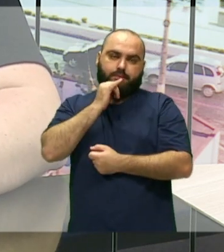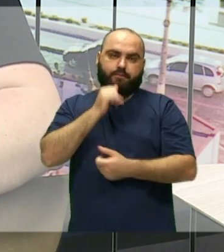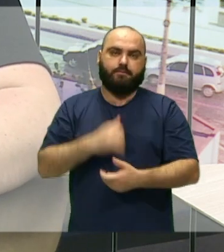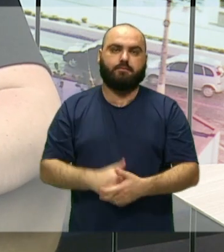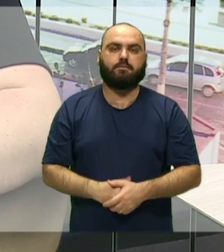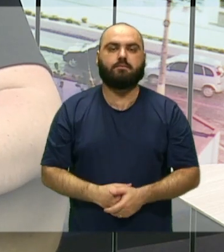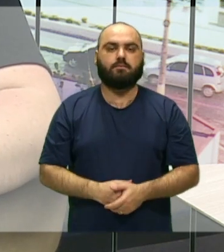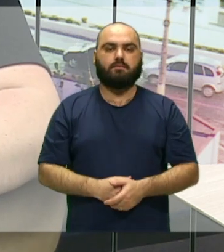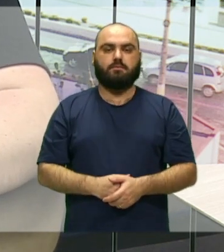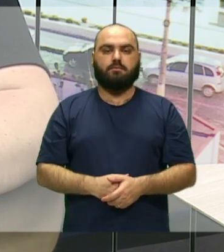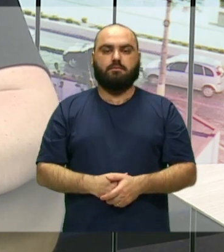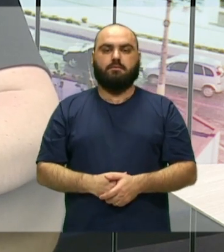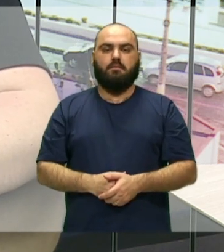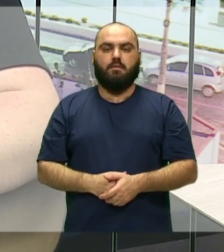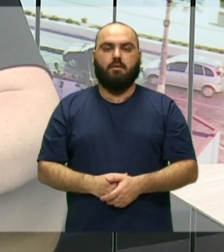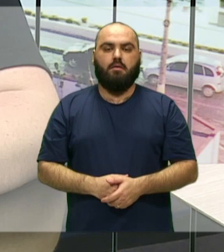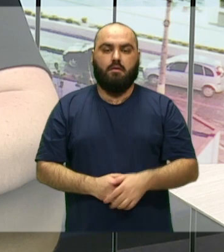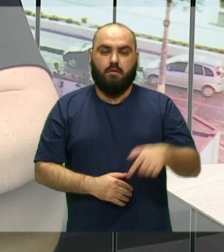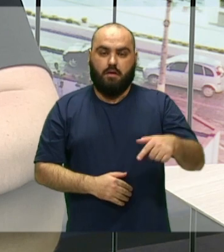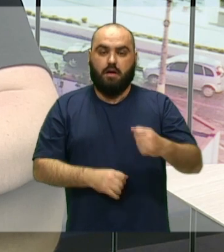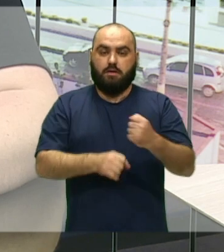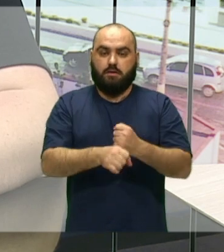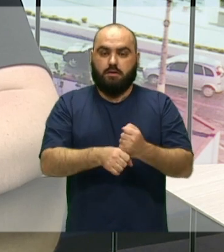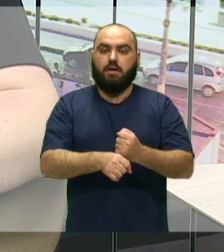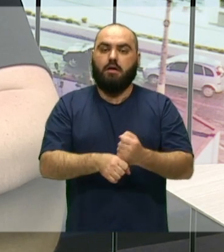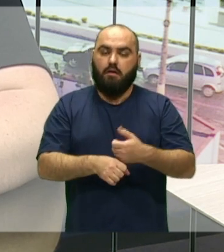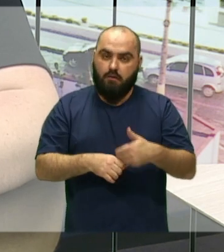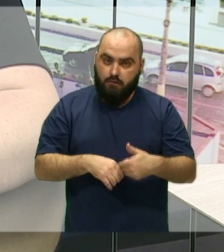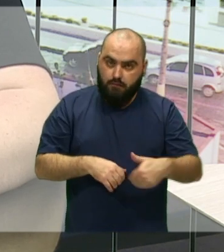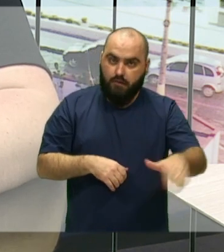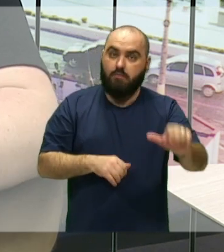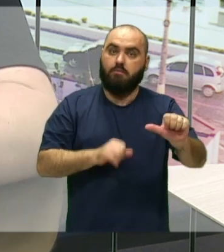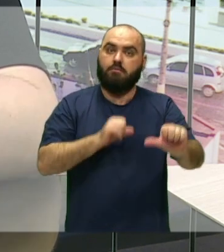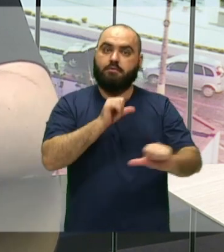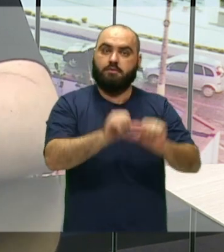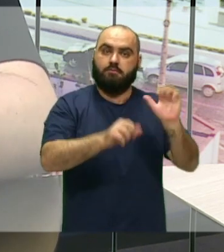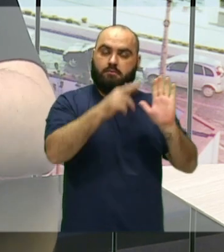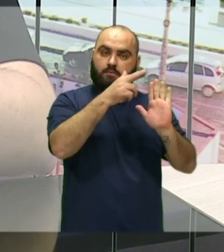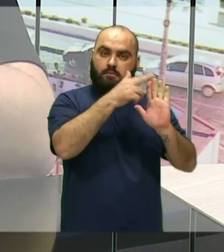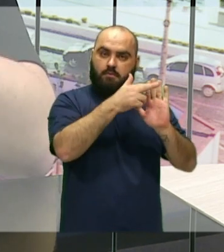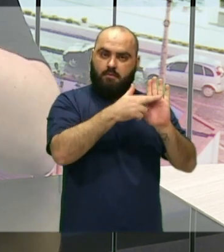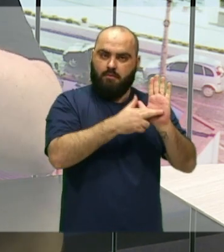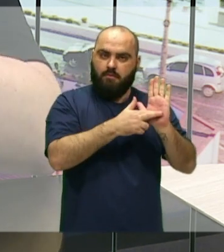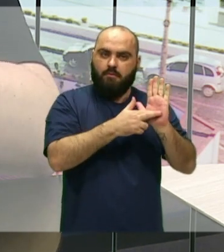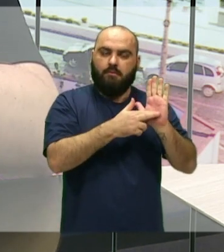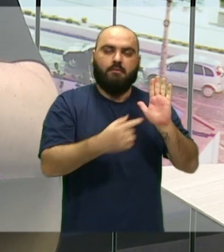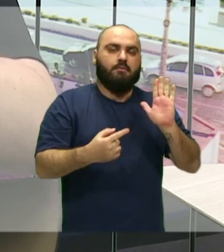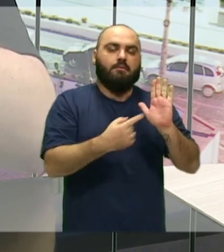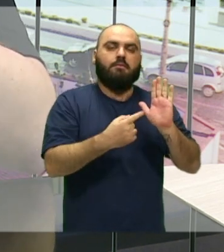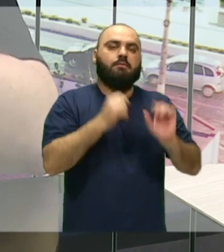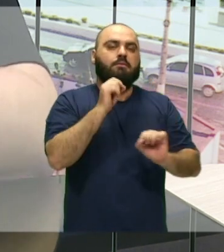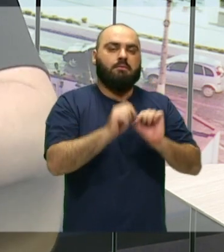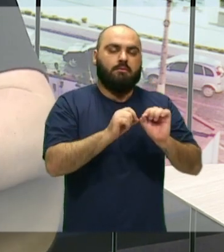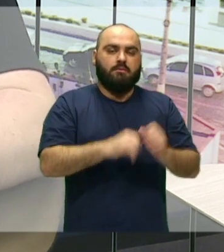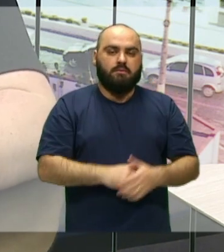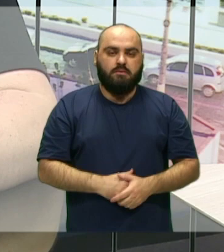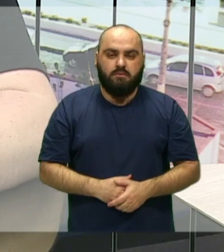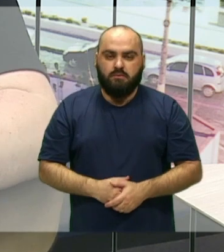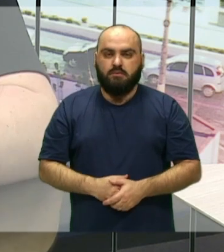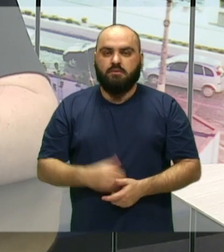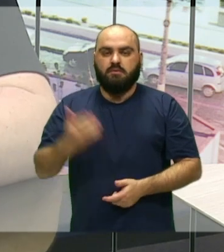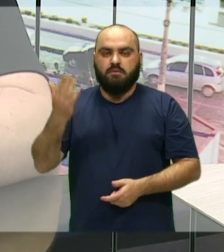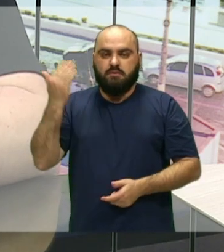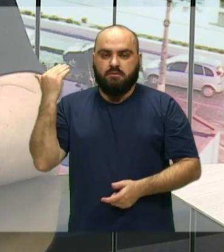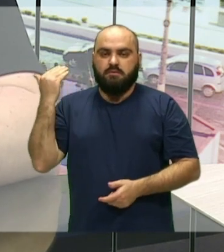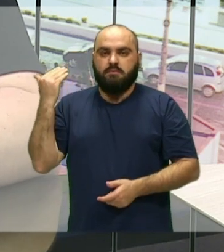fazendo uma mudança no regimento interno e aí enquanto estava acontecendo